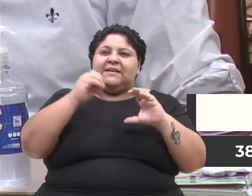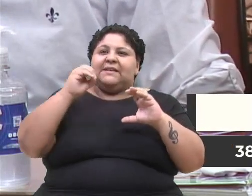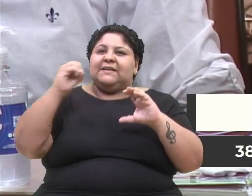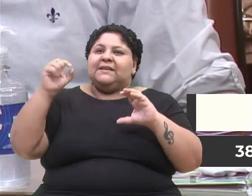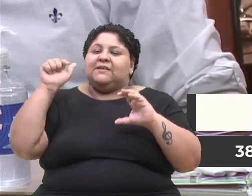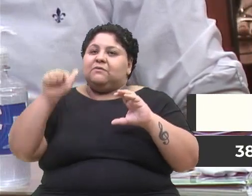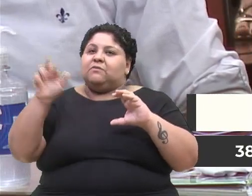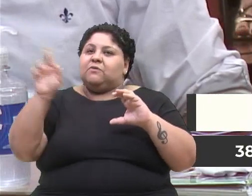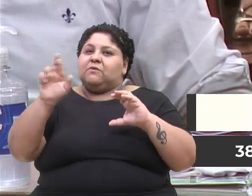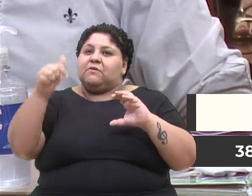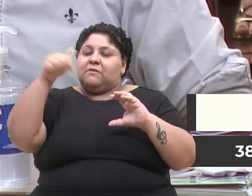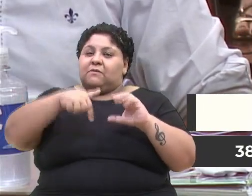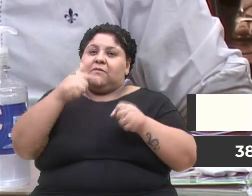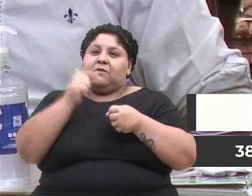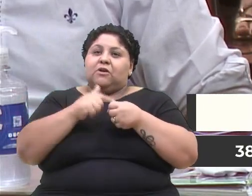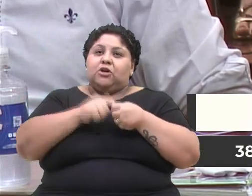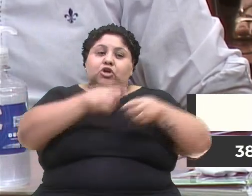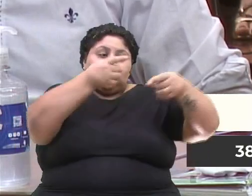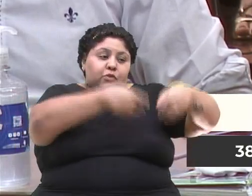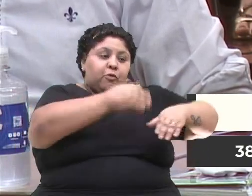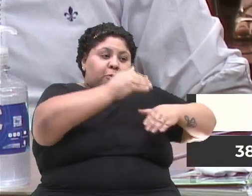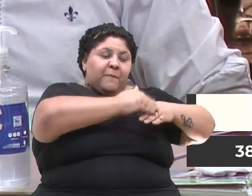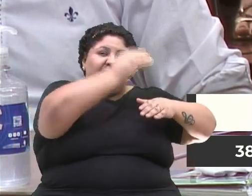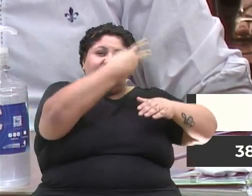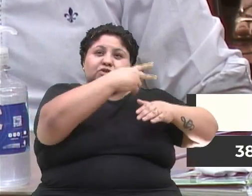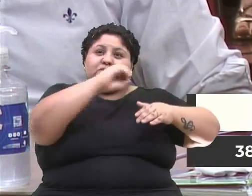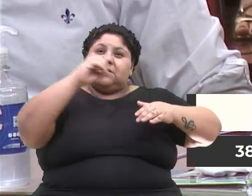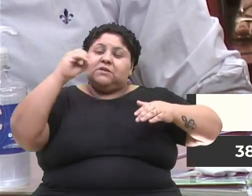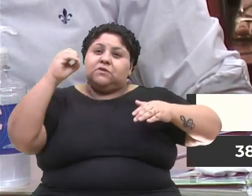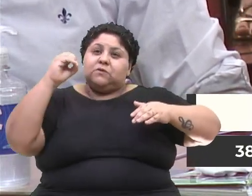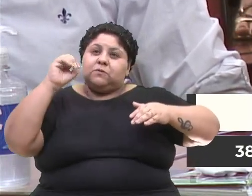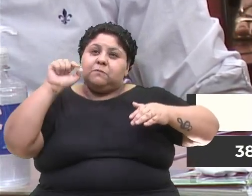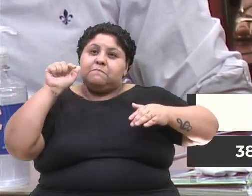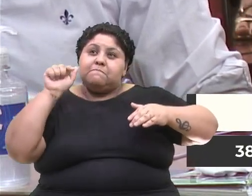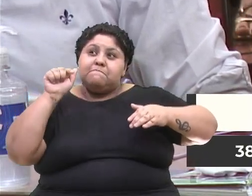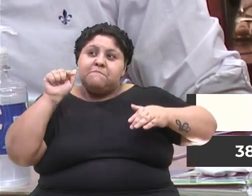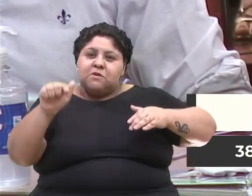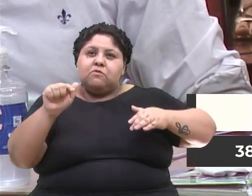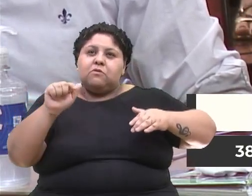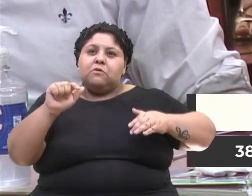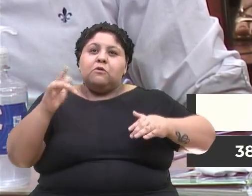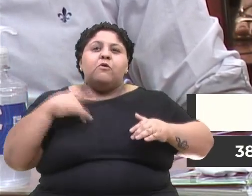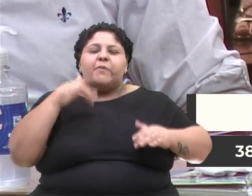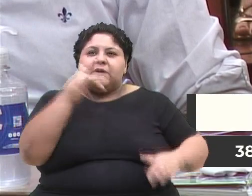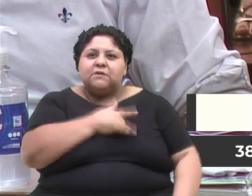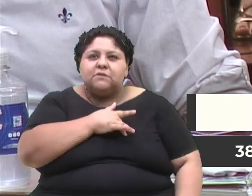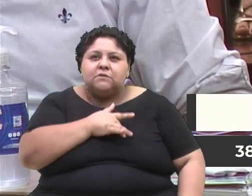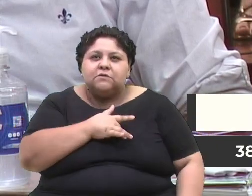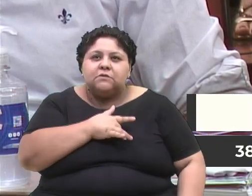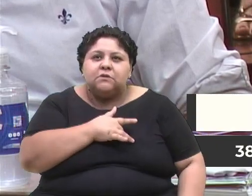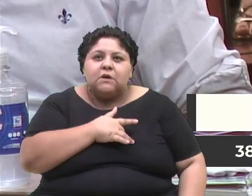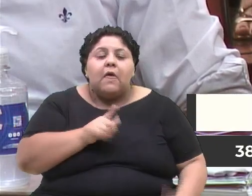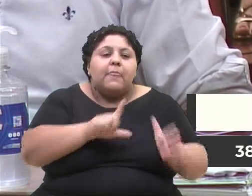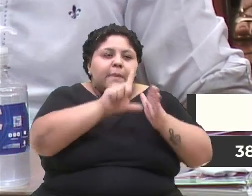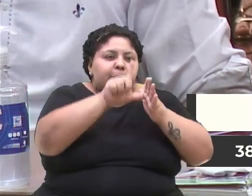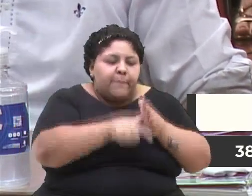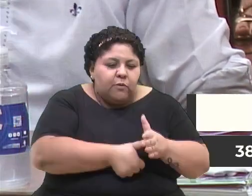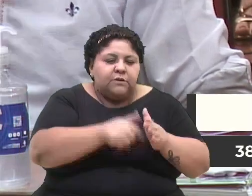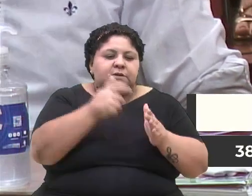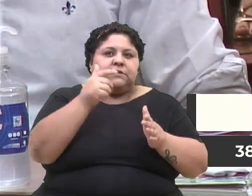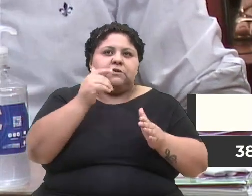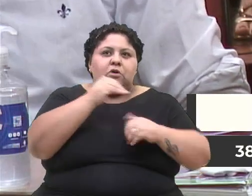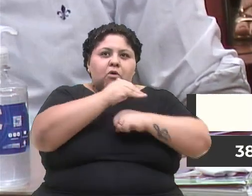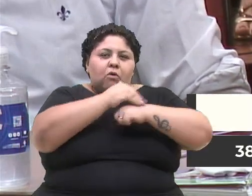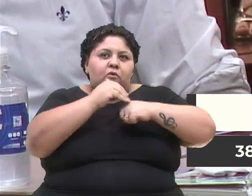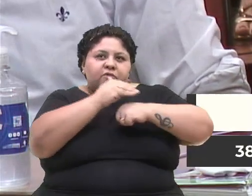mais 200 mil de recursos dele para a saúde, para o Caixa Livre da Prefeitura. E eu fui lá e falei com o secretário ex. Eu sugiro, então, que